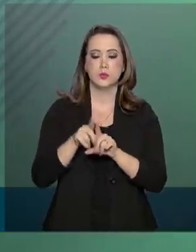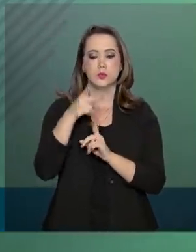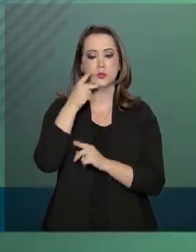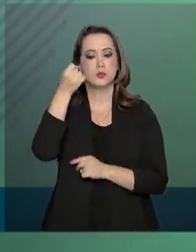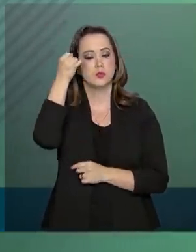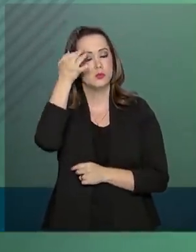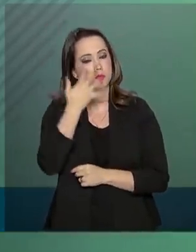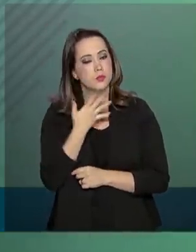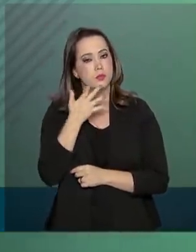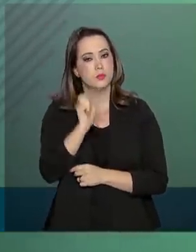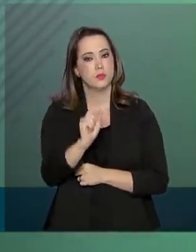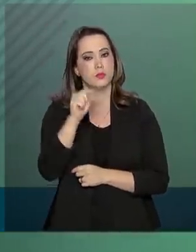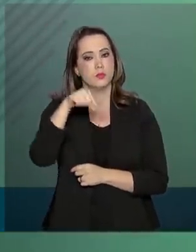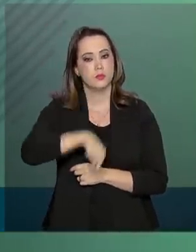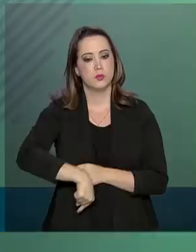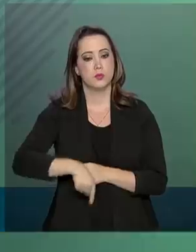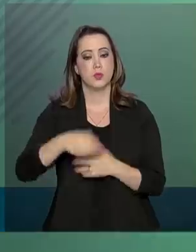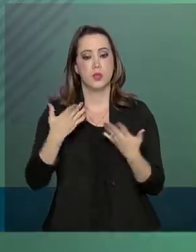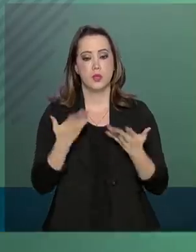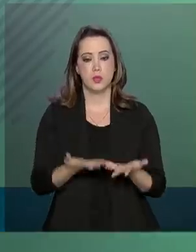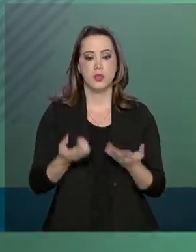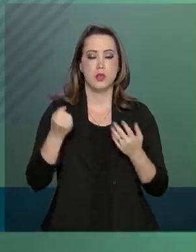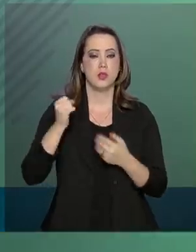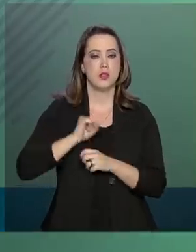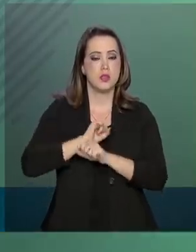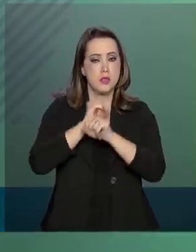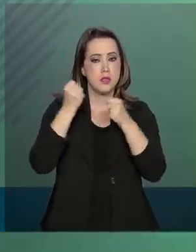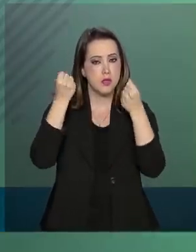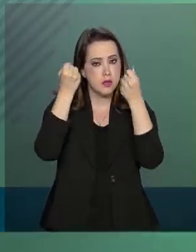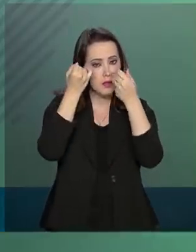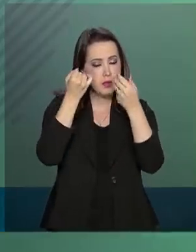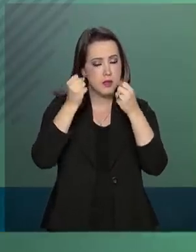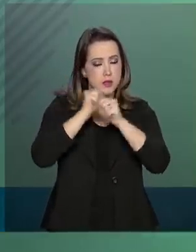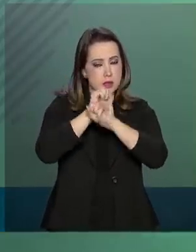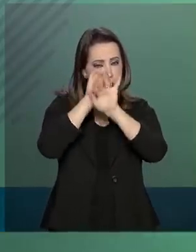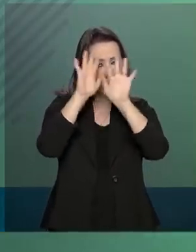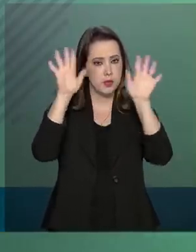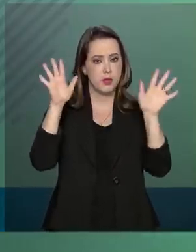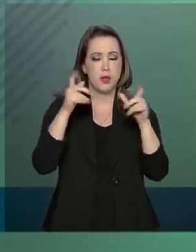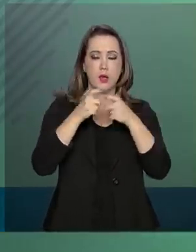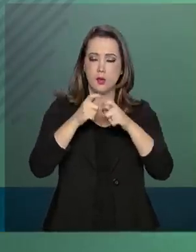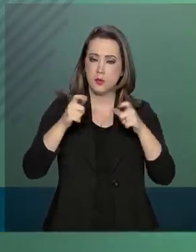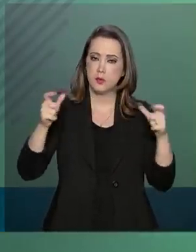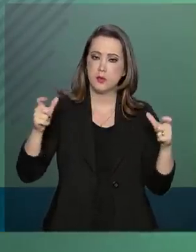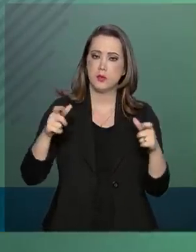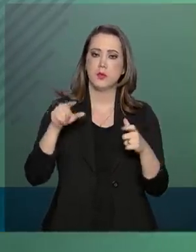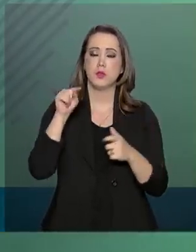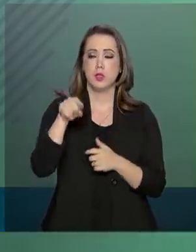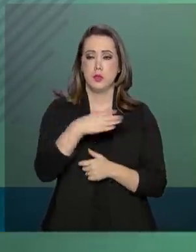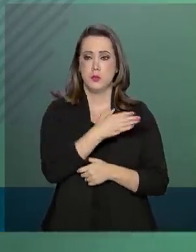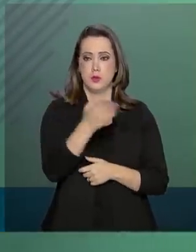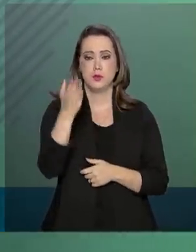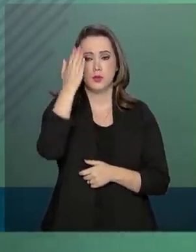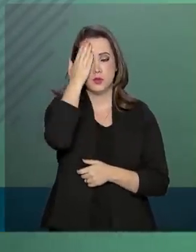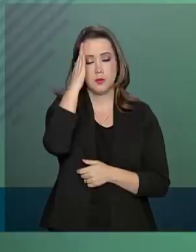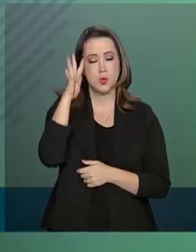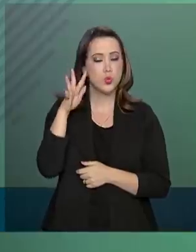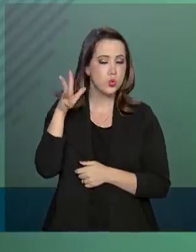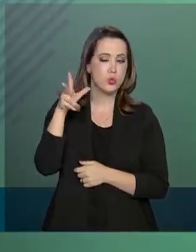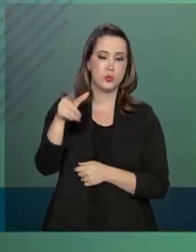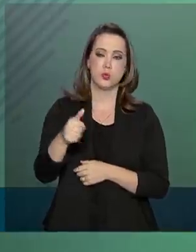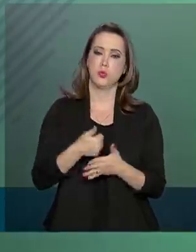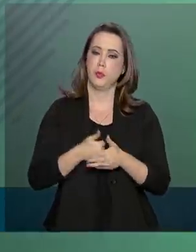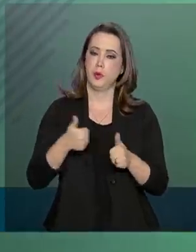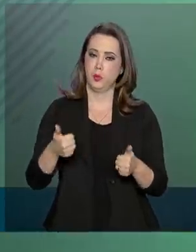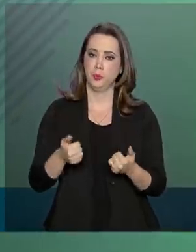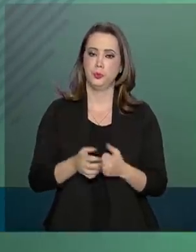a vir aqui aclarar e aumentar o cabedal de conhecimento de vocês